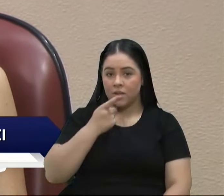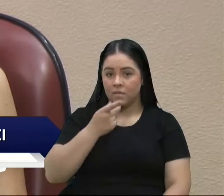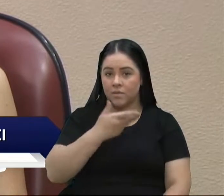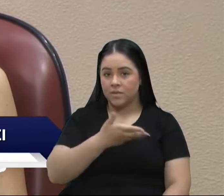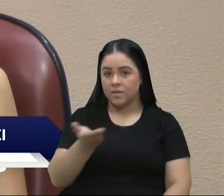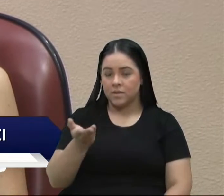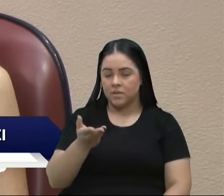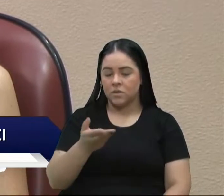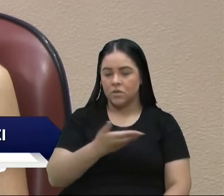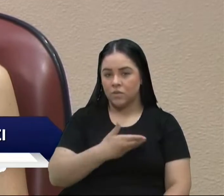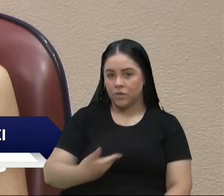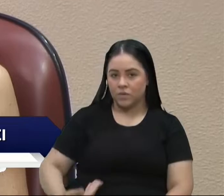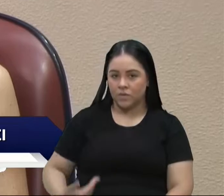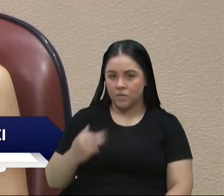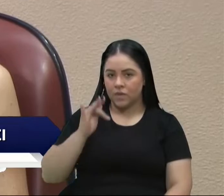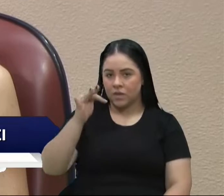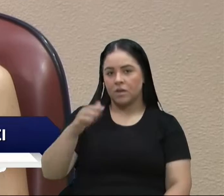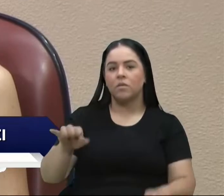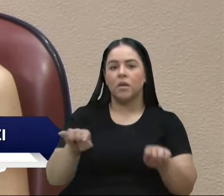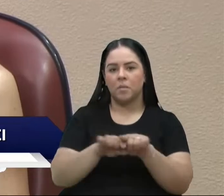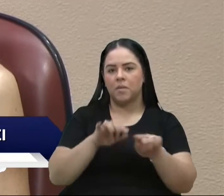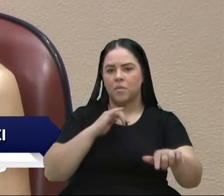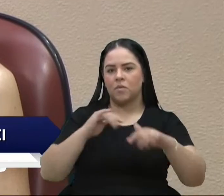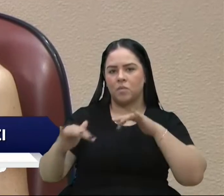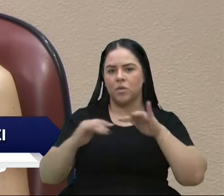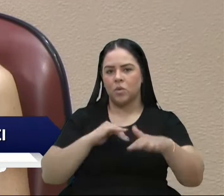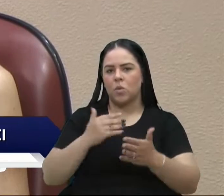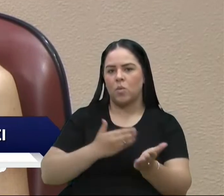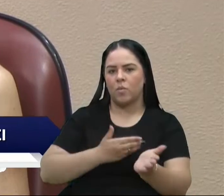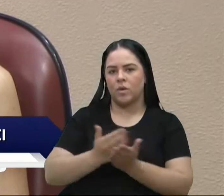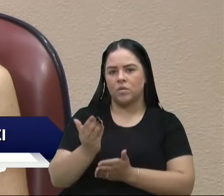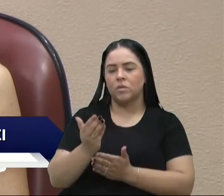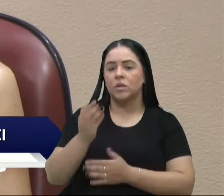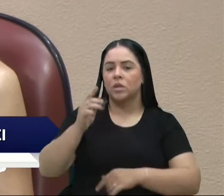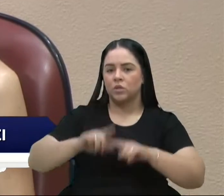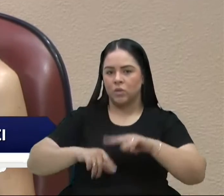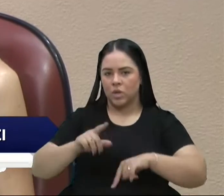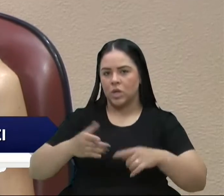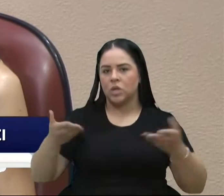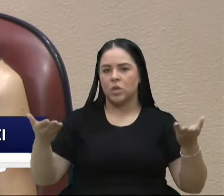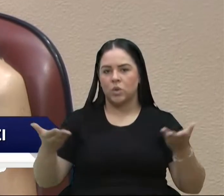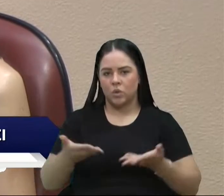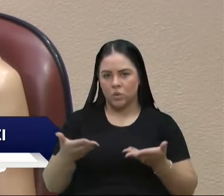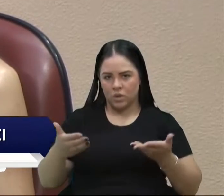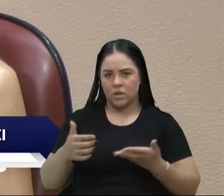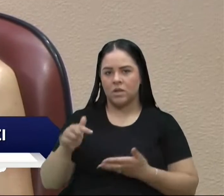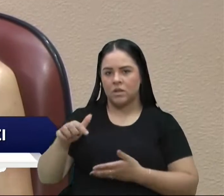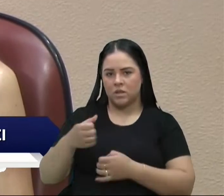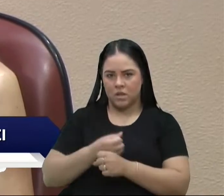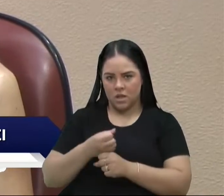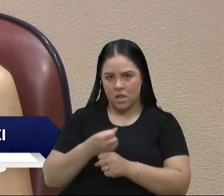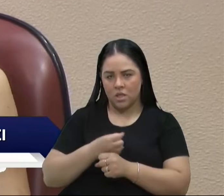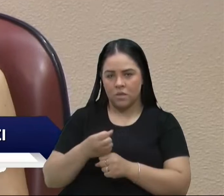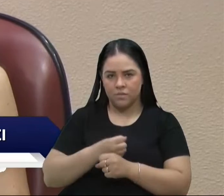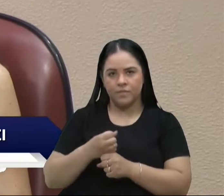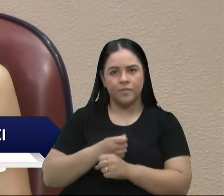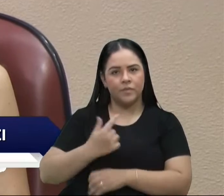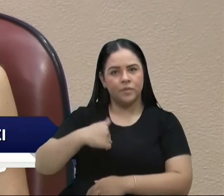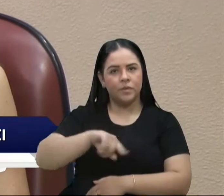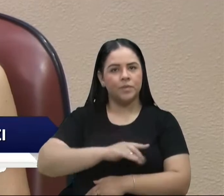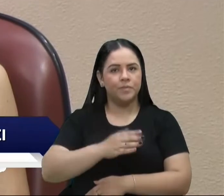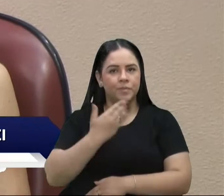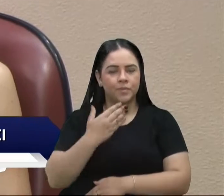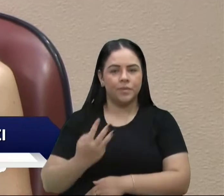governo federal também fez esse movimento no início desse exercício. Nós solicitamos aos